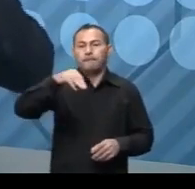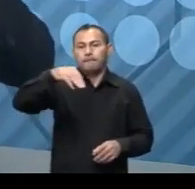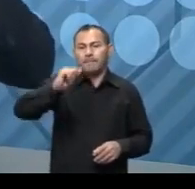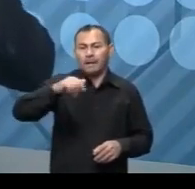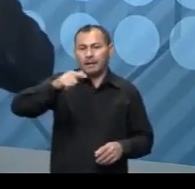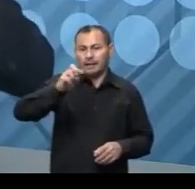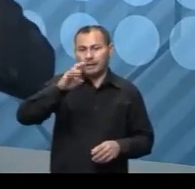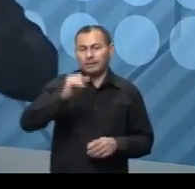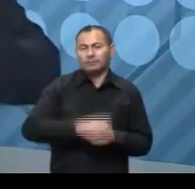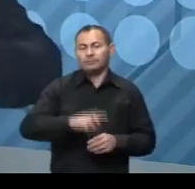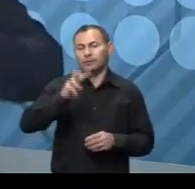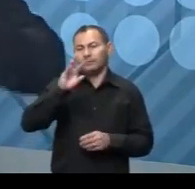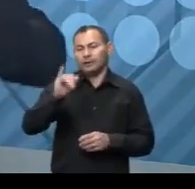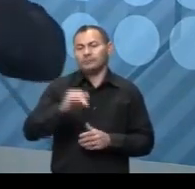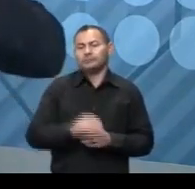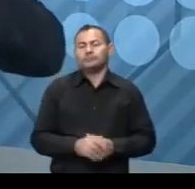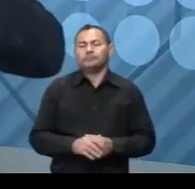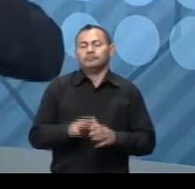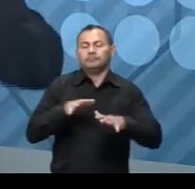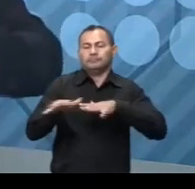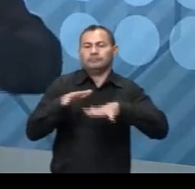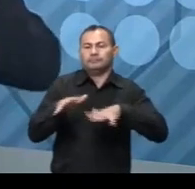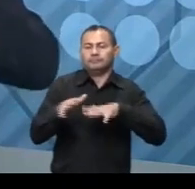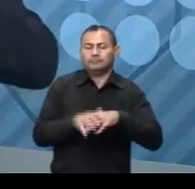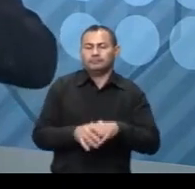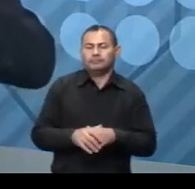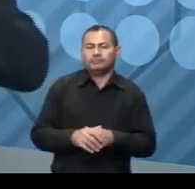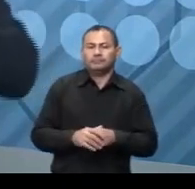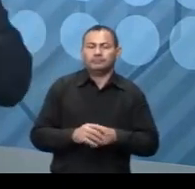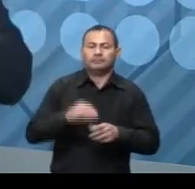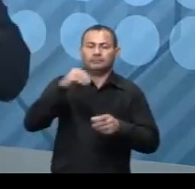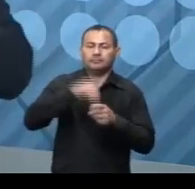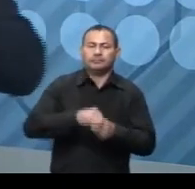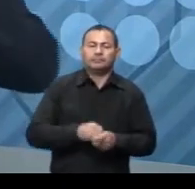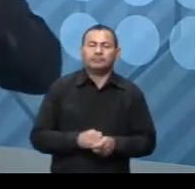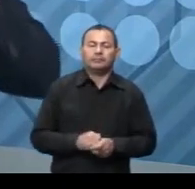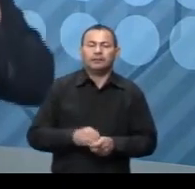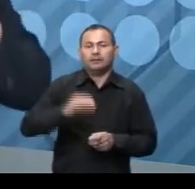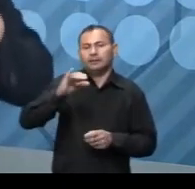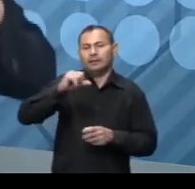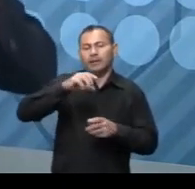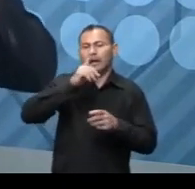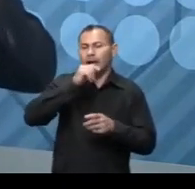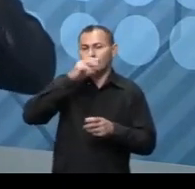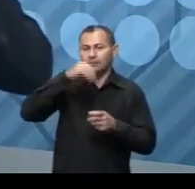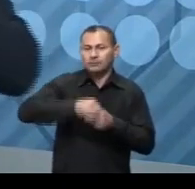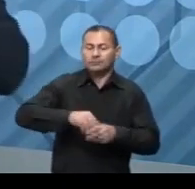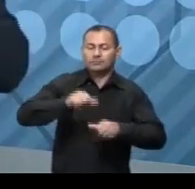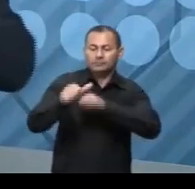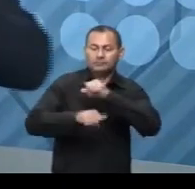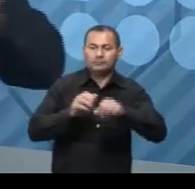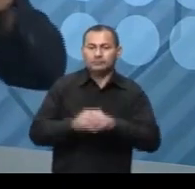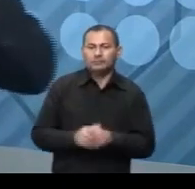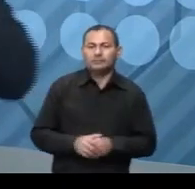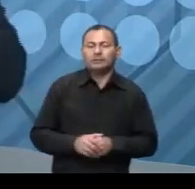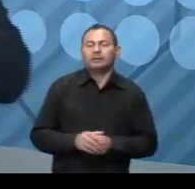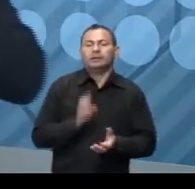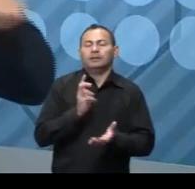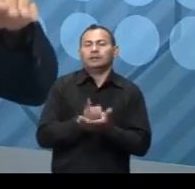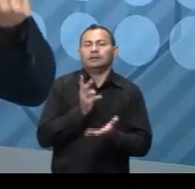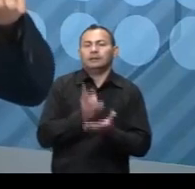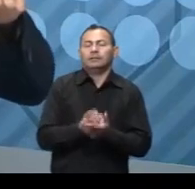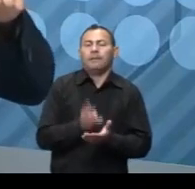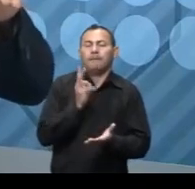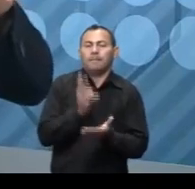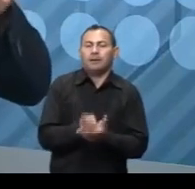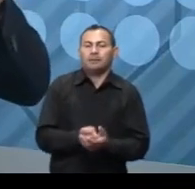mangueira, conforme você vai movimentando para baixo e para cima, você vê que o nível da água ele vai oscilando. O nível da água sempre vai